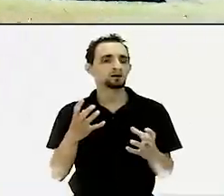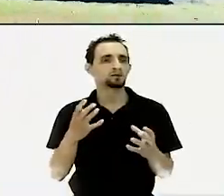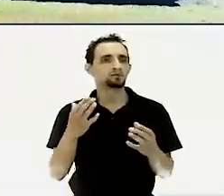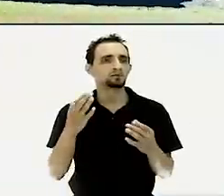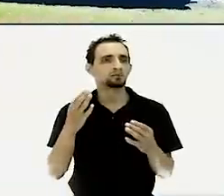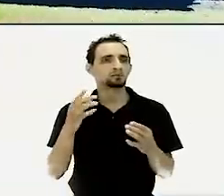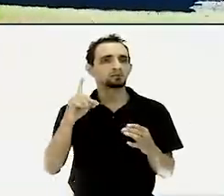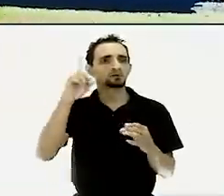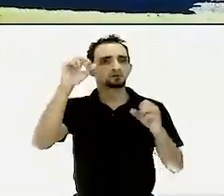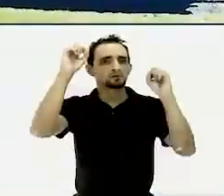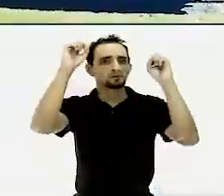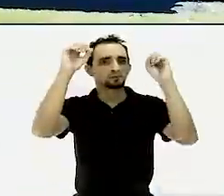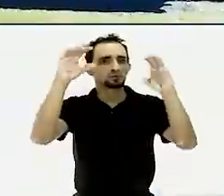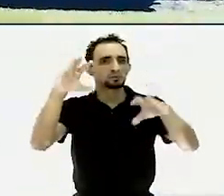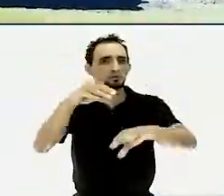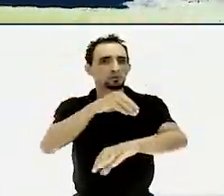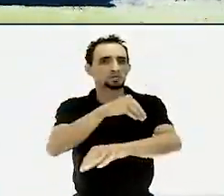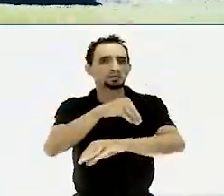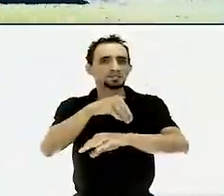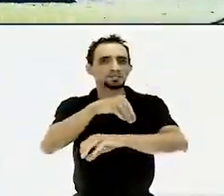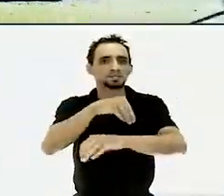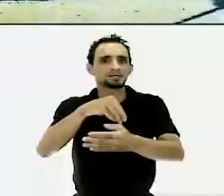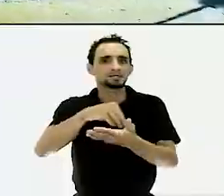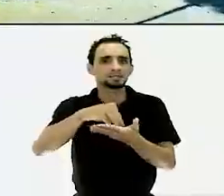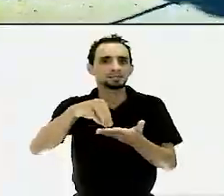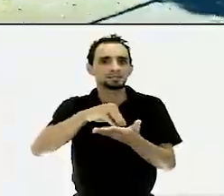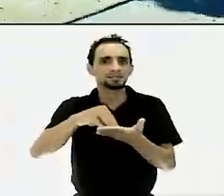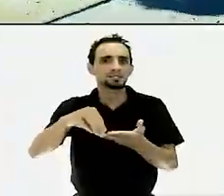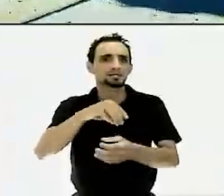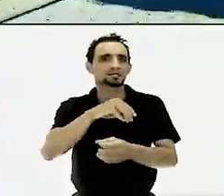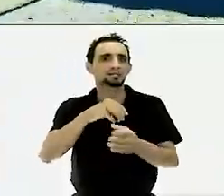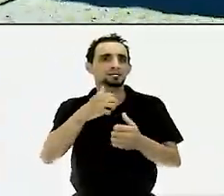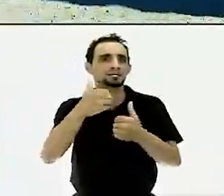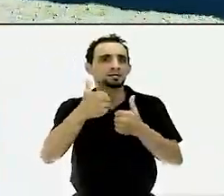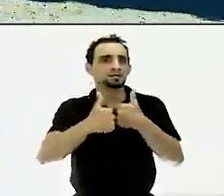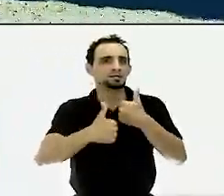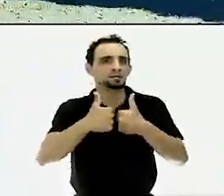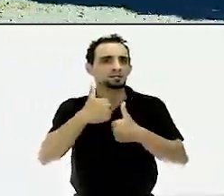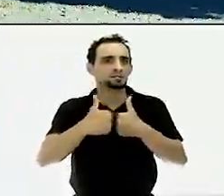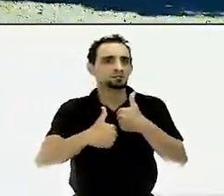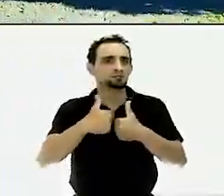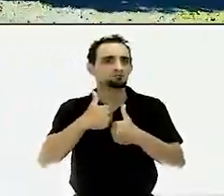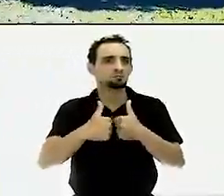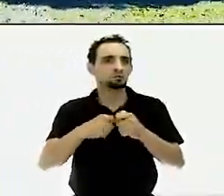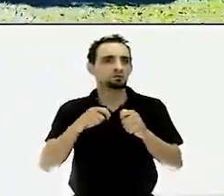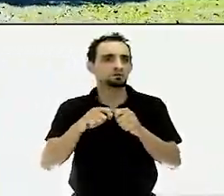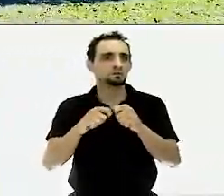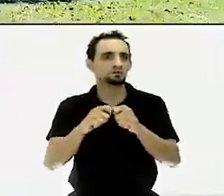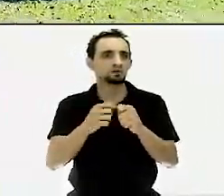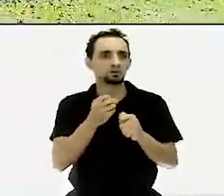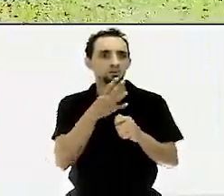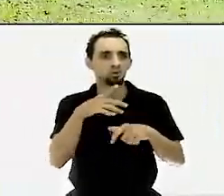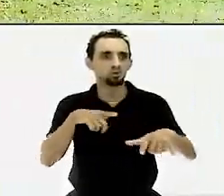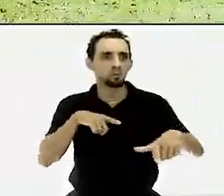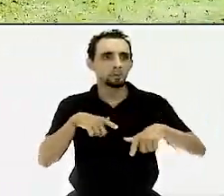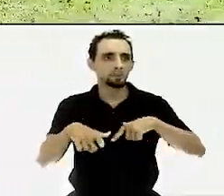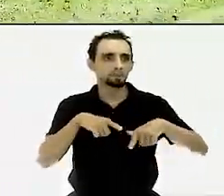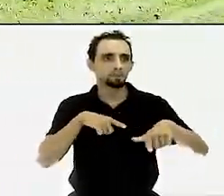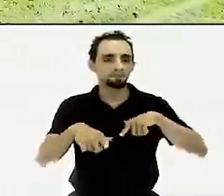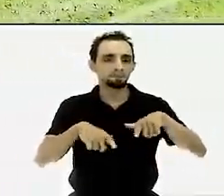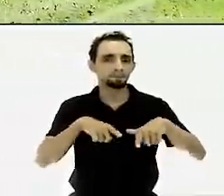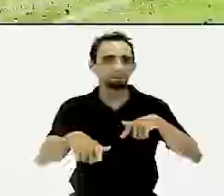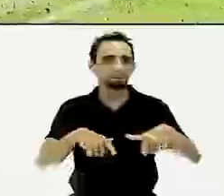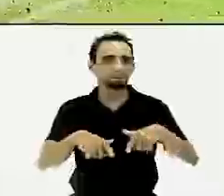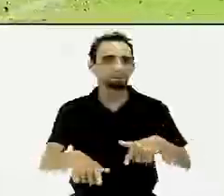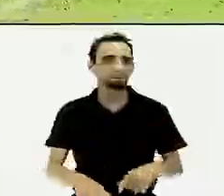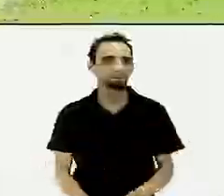olha como está lindo a pintura, os desenhos, eu nunca vi desse jeito. Pois não, Auro? Não, só para... Quero